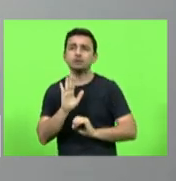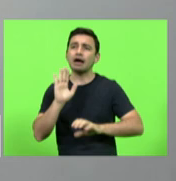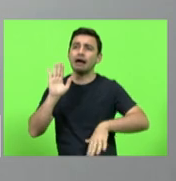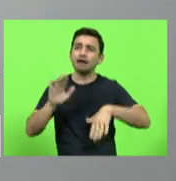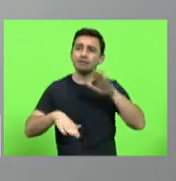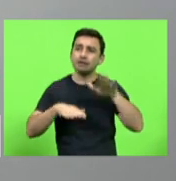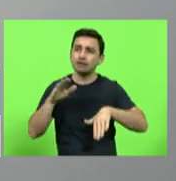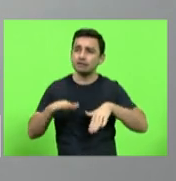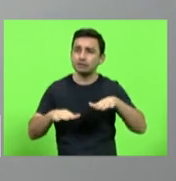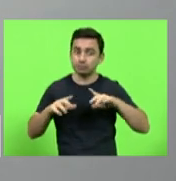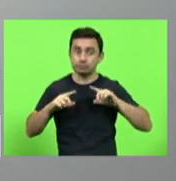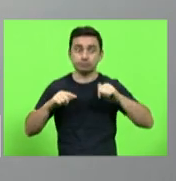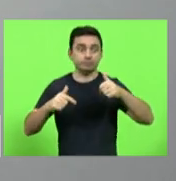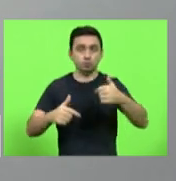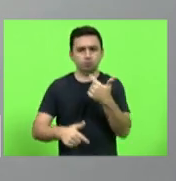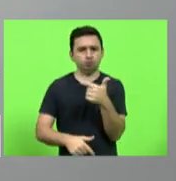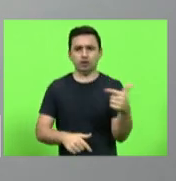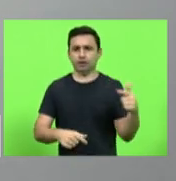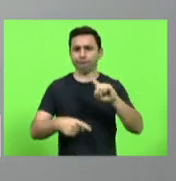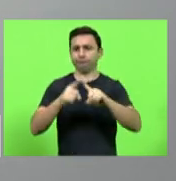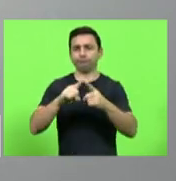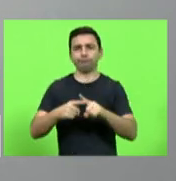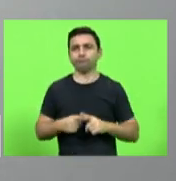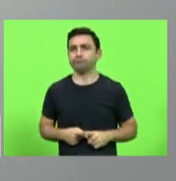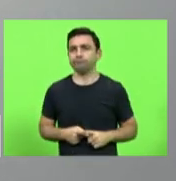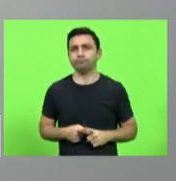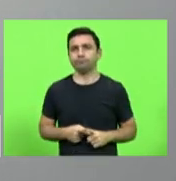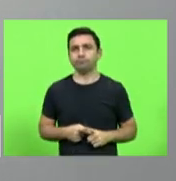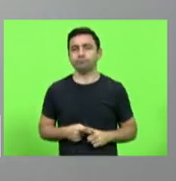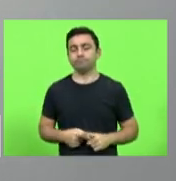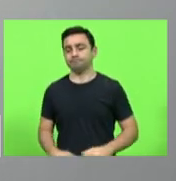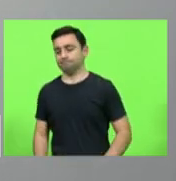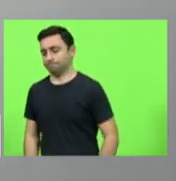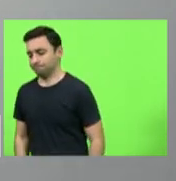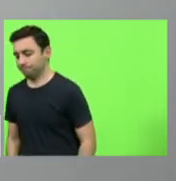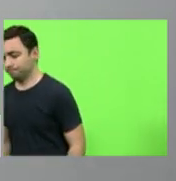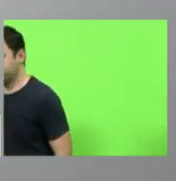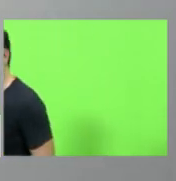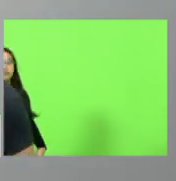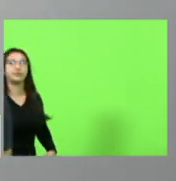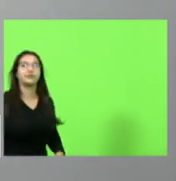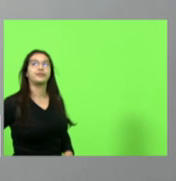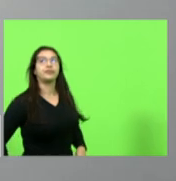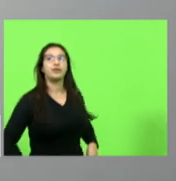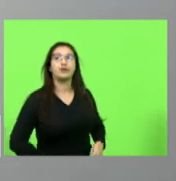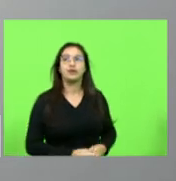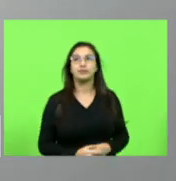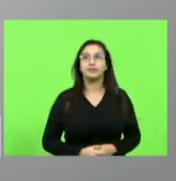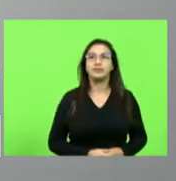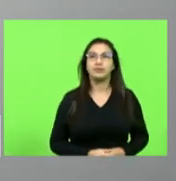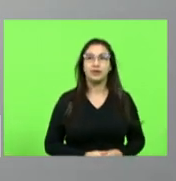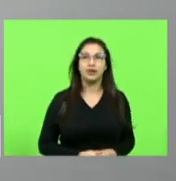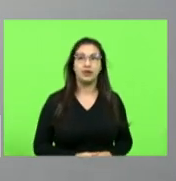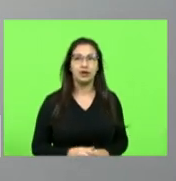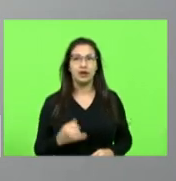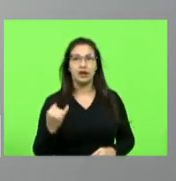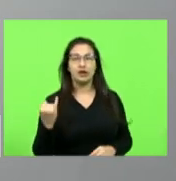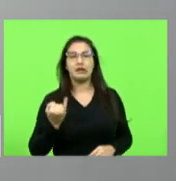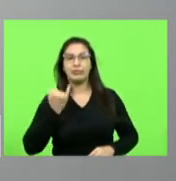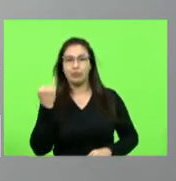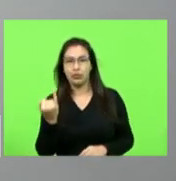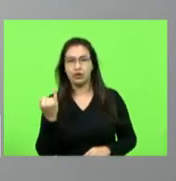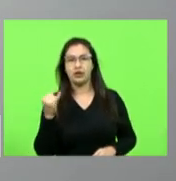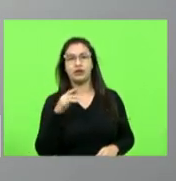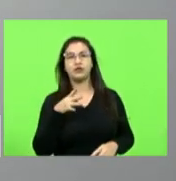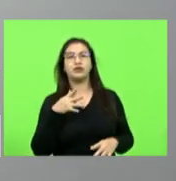não suscitando diálogo, né? É importante para a gente formalizar, mas o apelo direto, né, mais pessoal, alcança